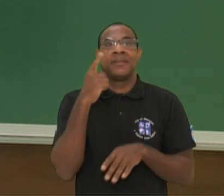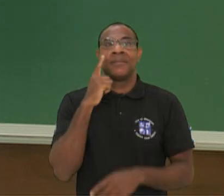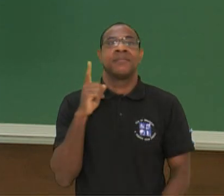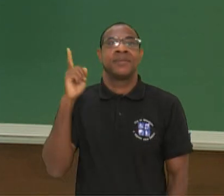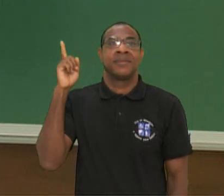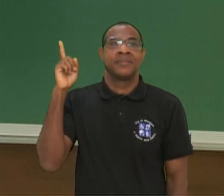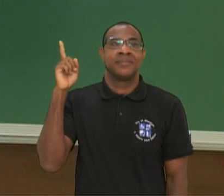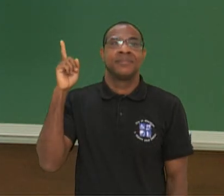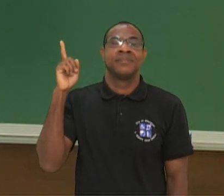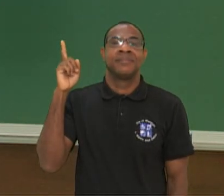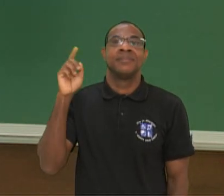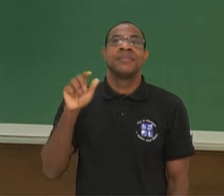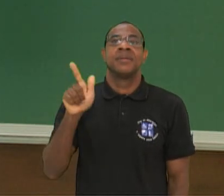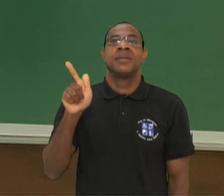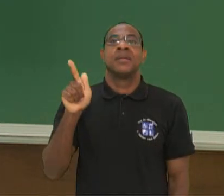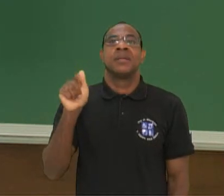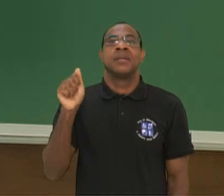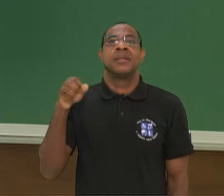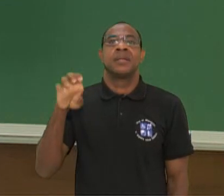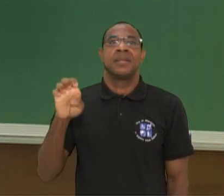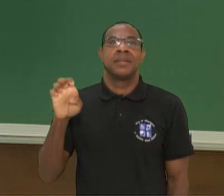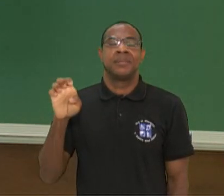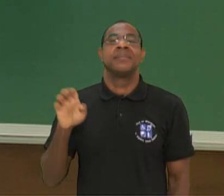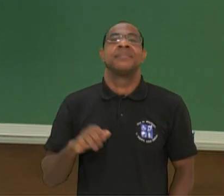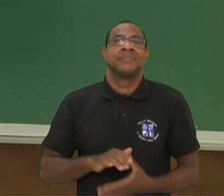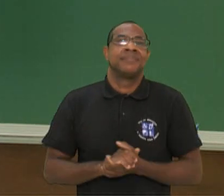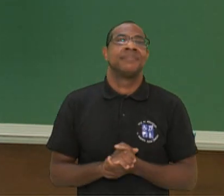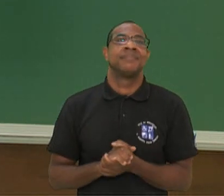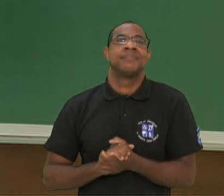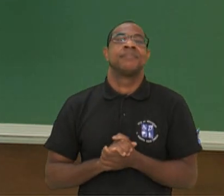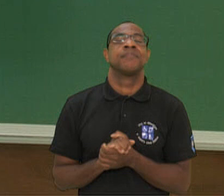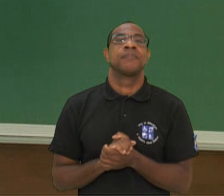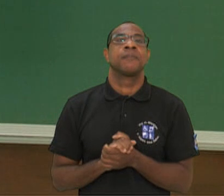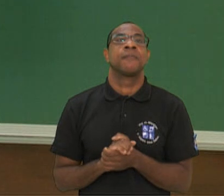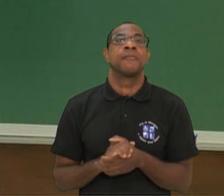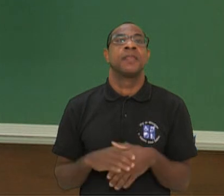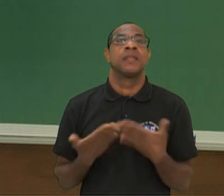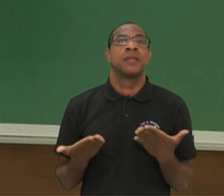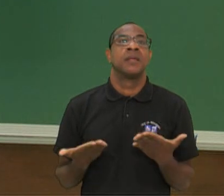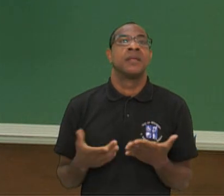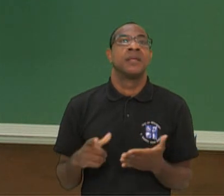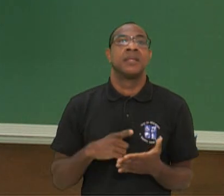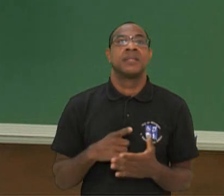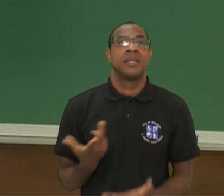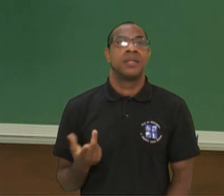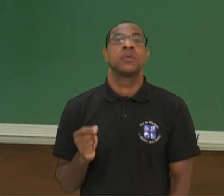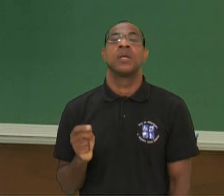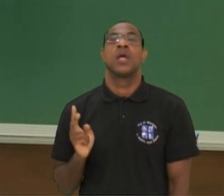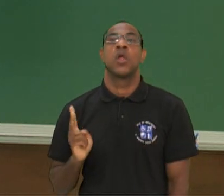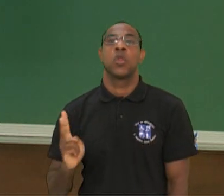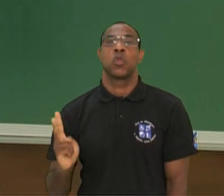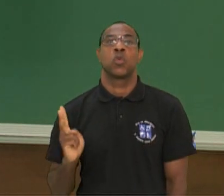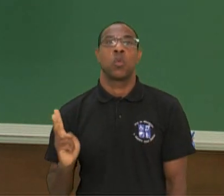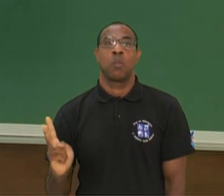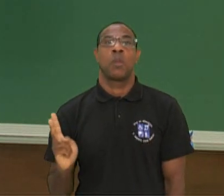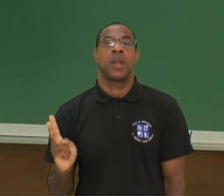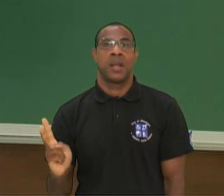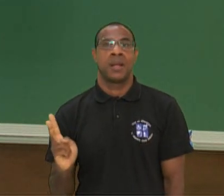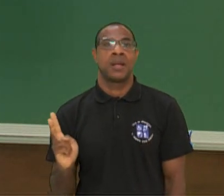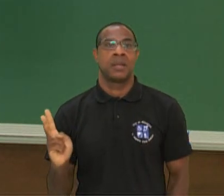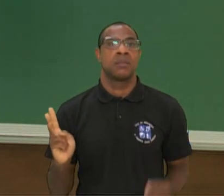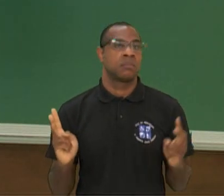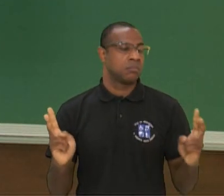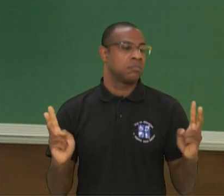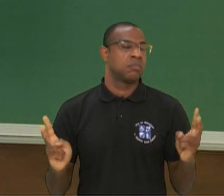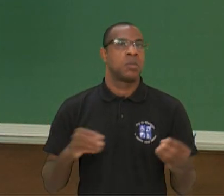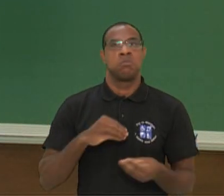conquistar um game está empatado, 30 iguais. Bem, existe o jogo em duplas, né, que pode ser duplas